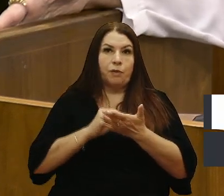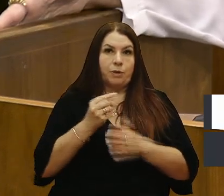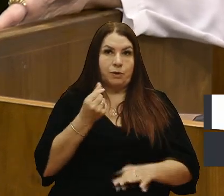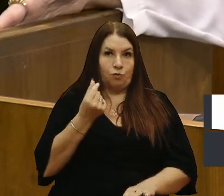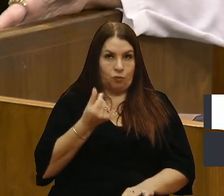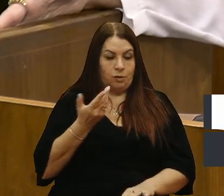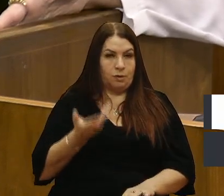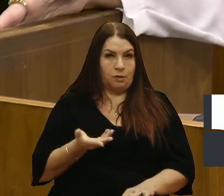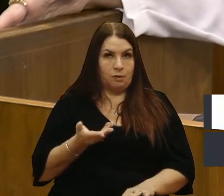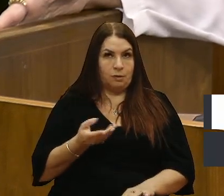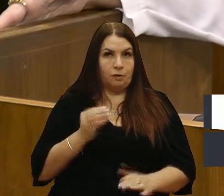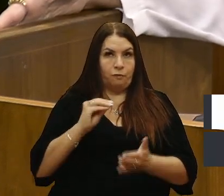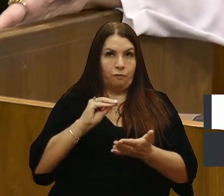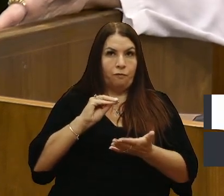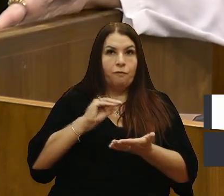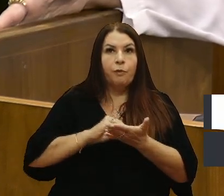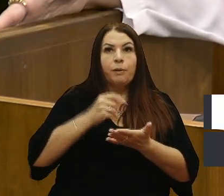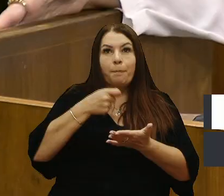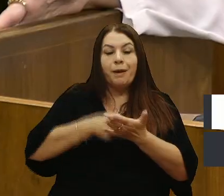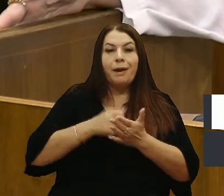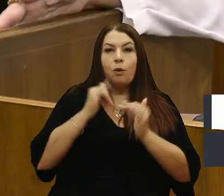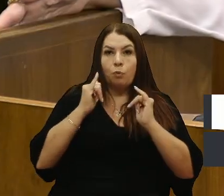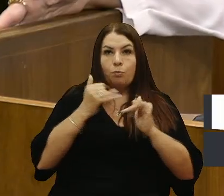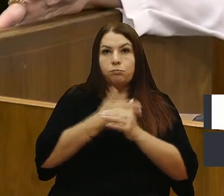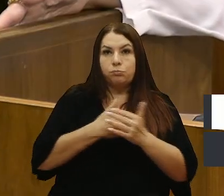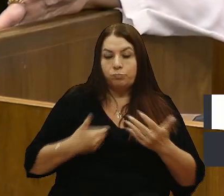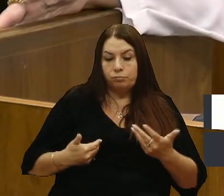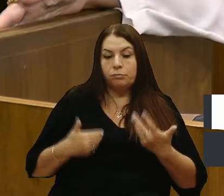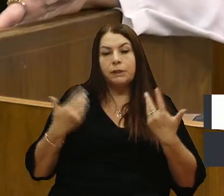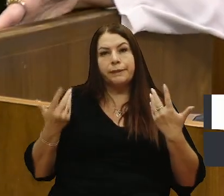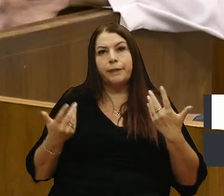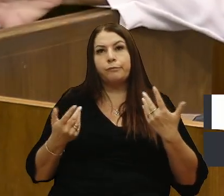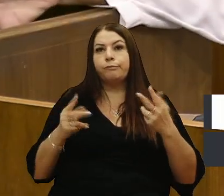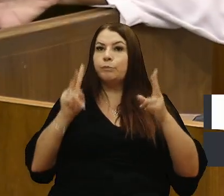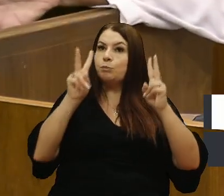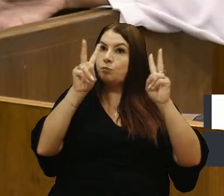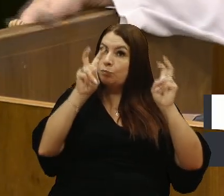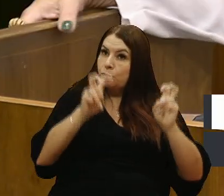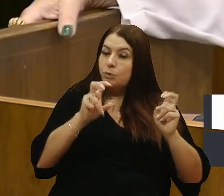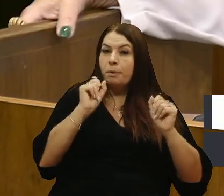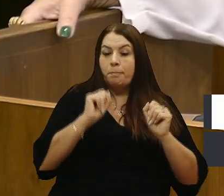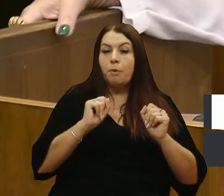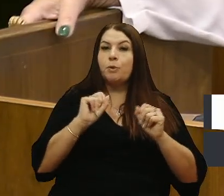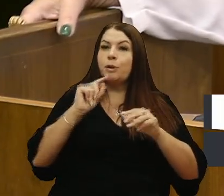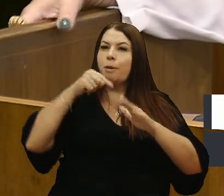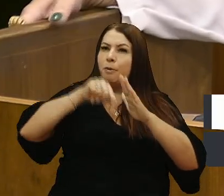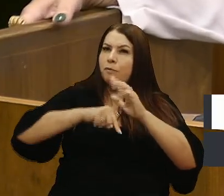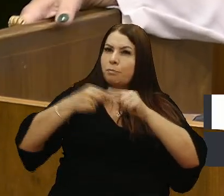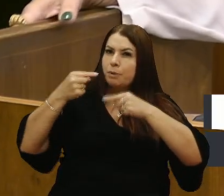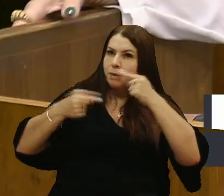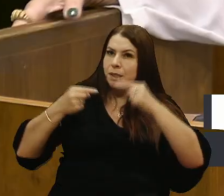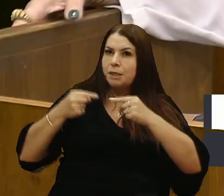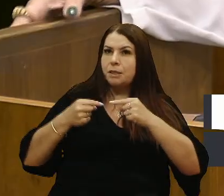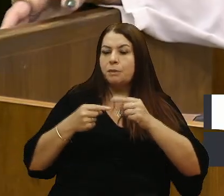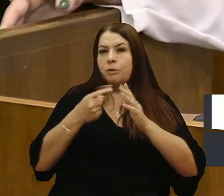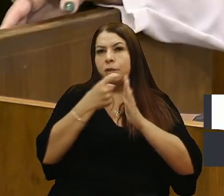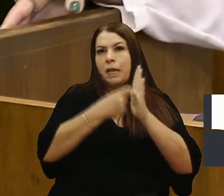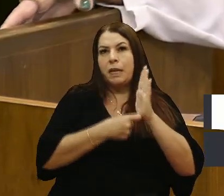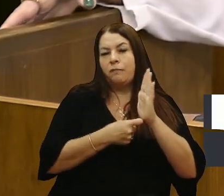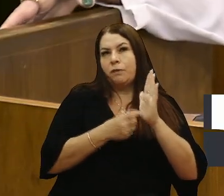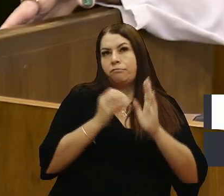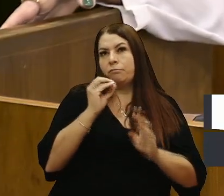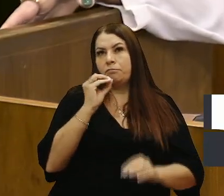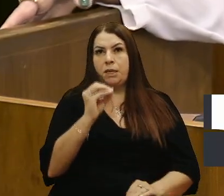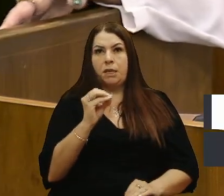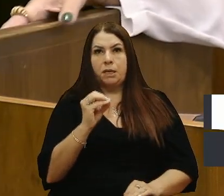dinheiro, por falta de pagar o transporte público. Então, são temas que nós podemos aprofundar, pode ser a tarifa zero, pode ser